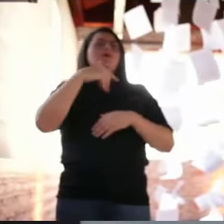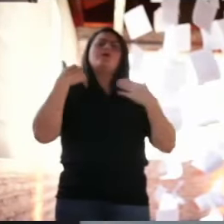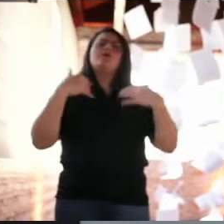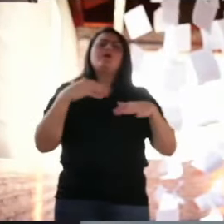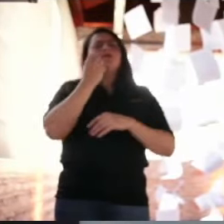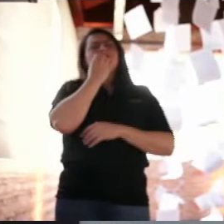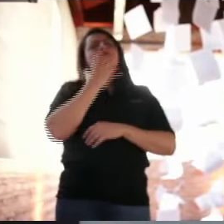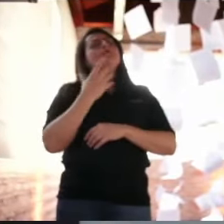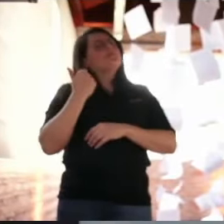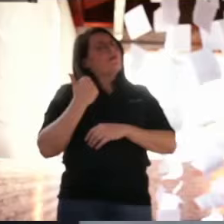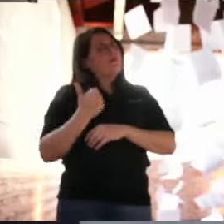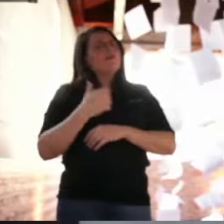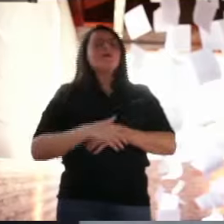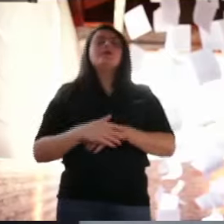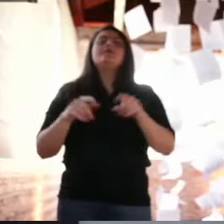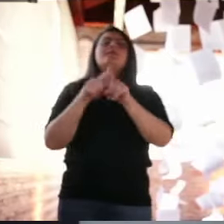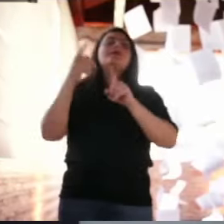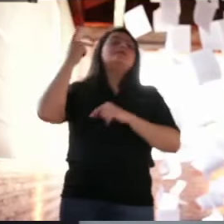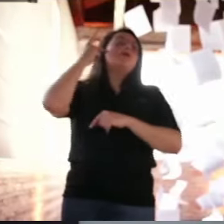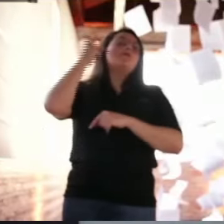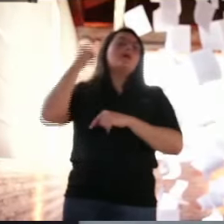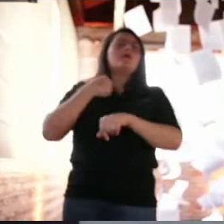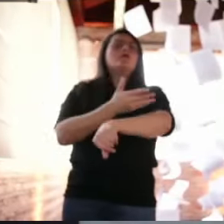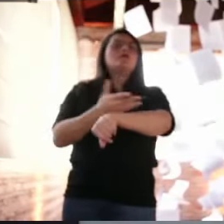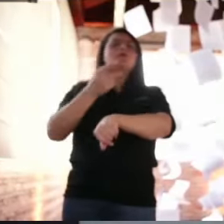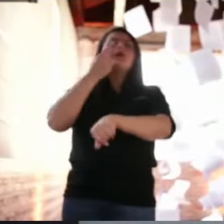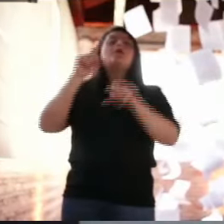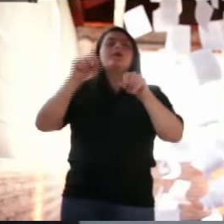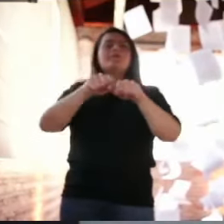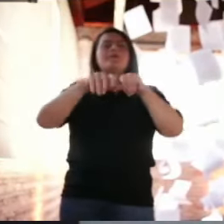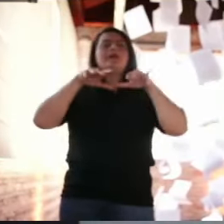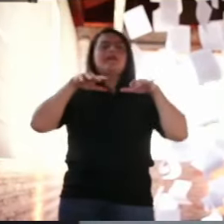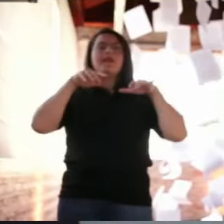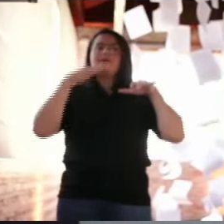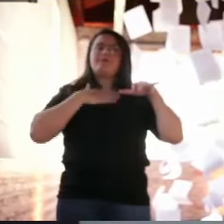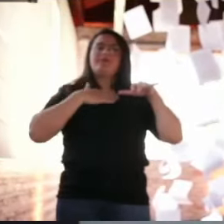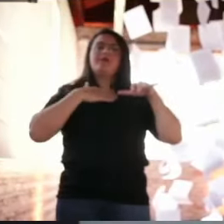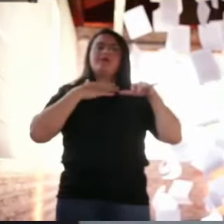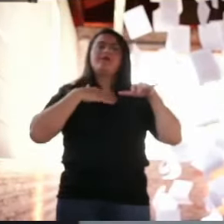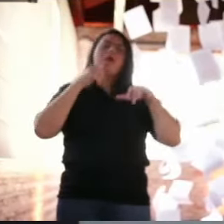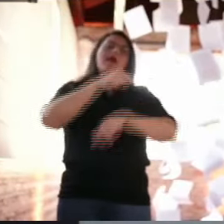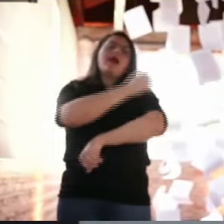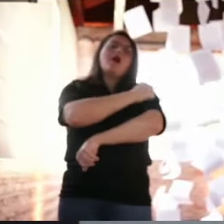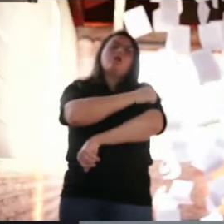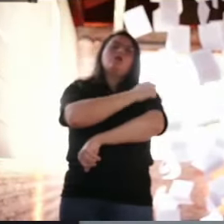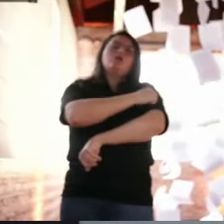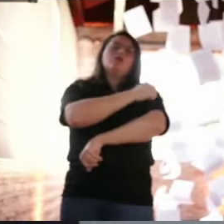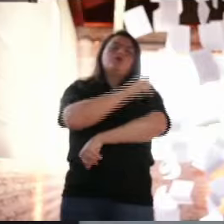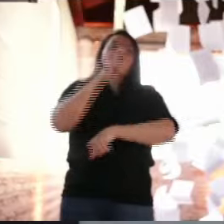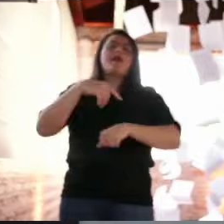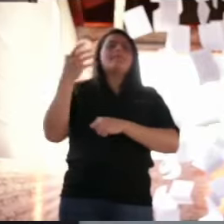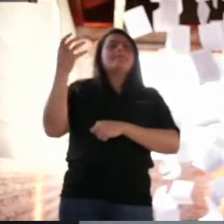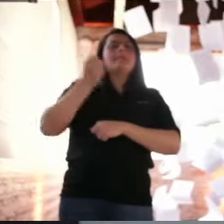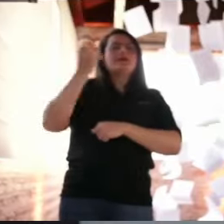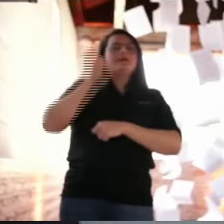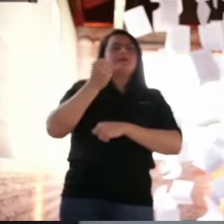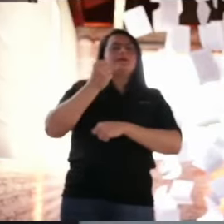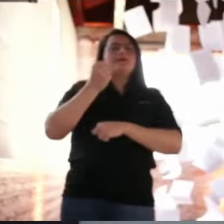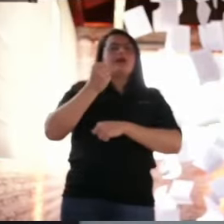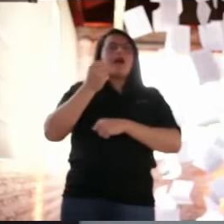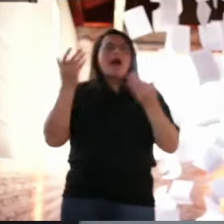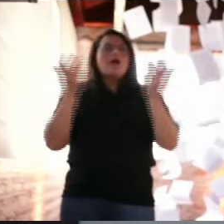e em São Paulo costumo dizer que as minhas plateias são as Minhas alunas são excessivamente brancas cada